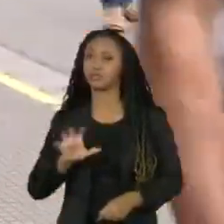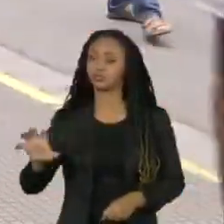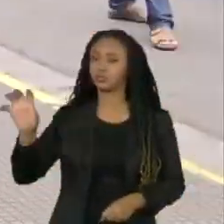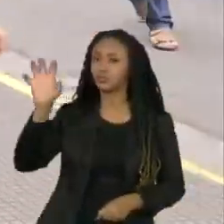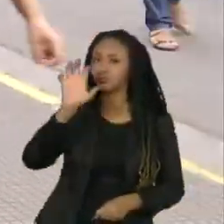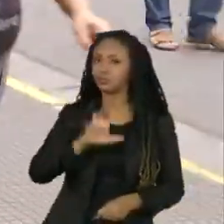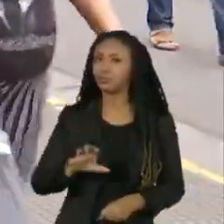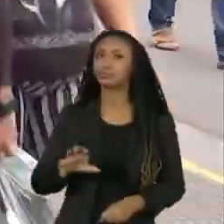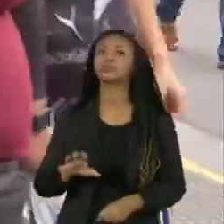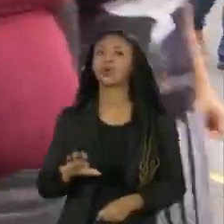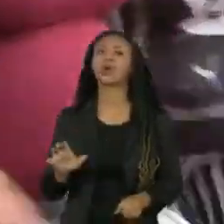pontos percentuais para mais ou